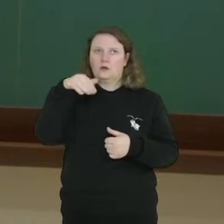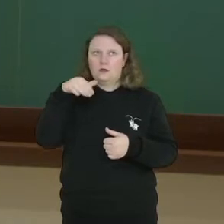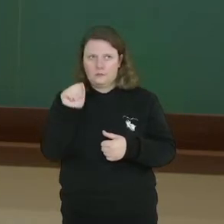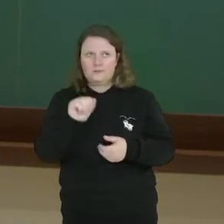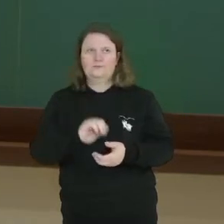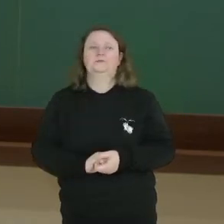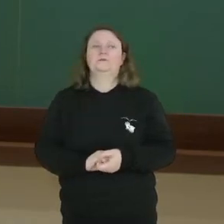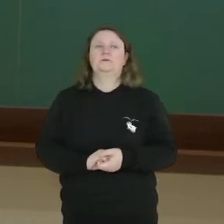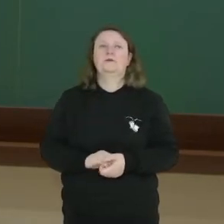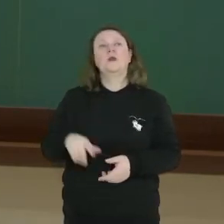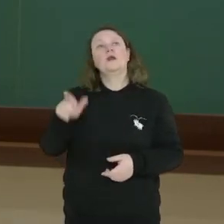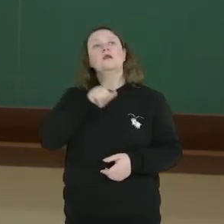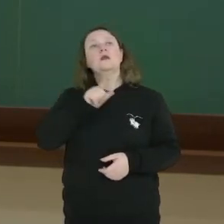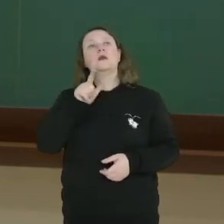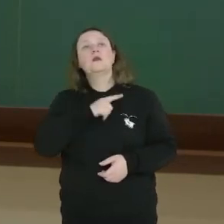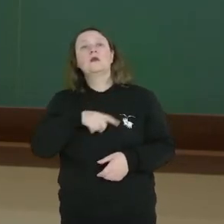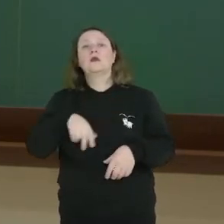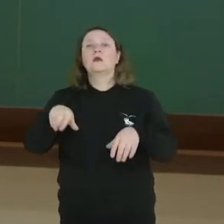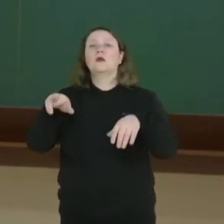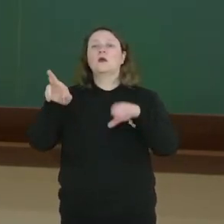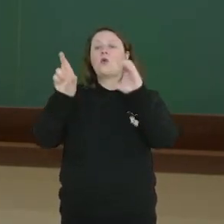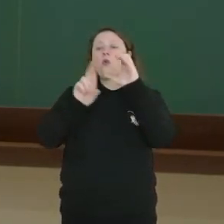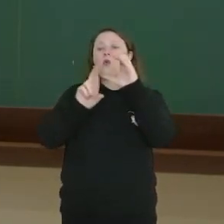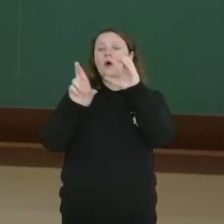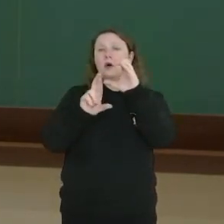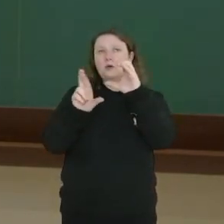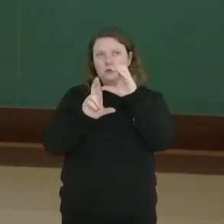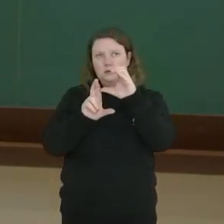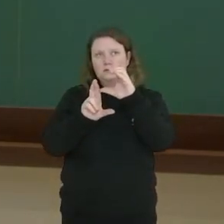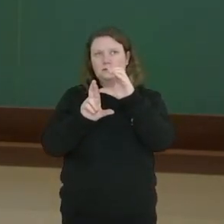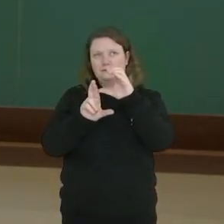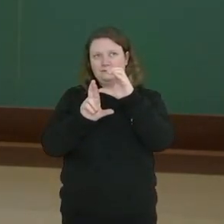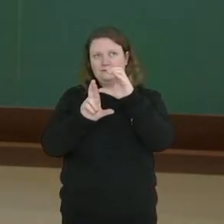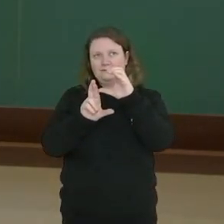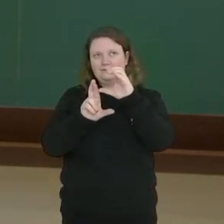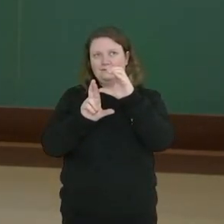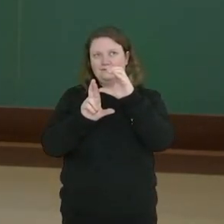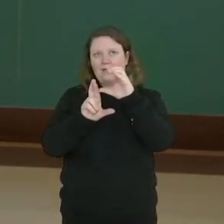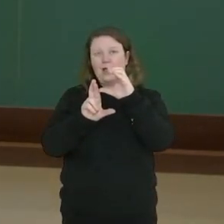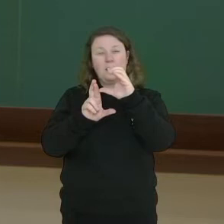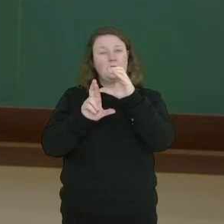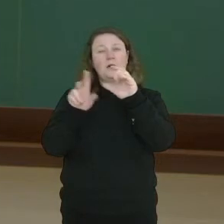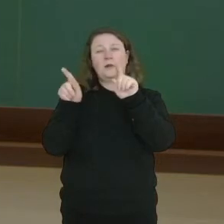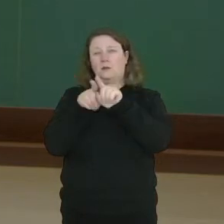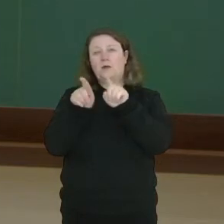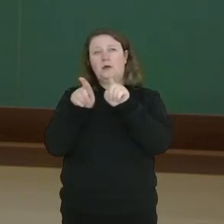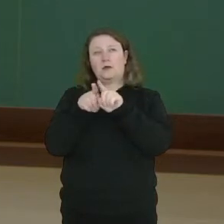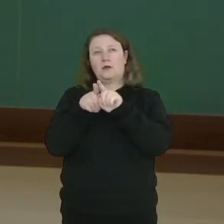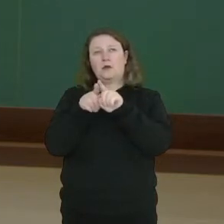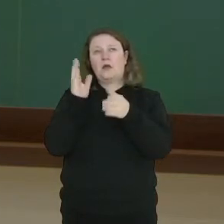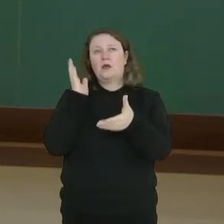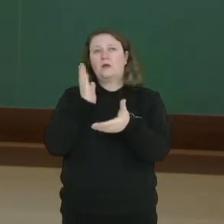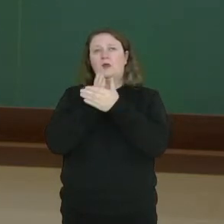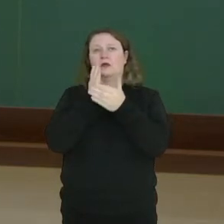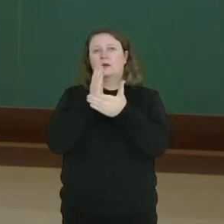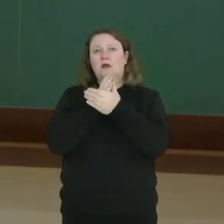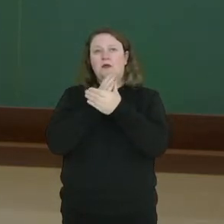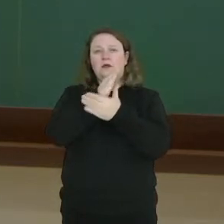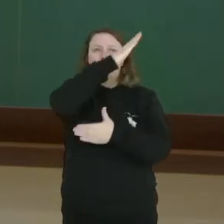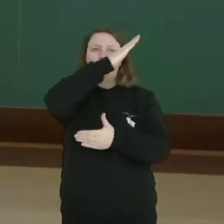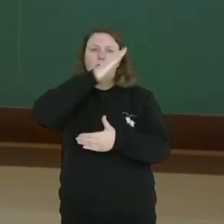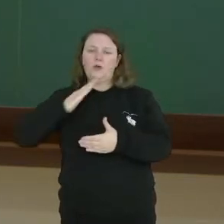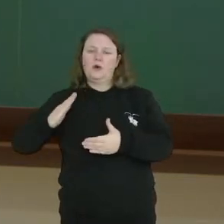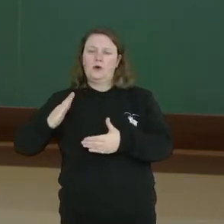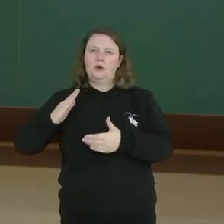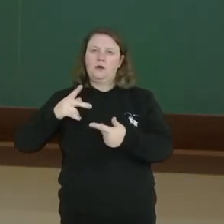bom? E nós temos R, que é a medida do raio. Raio da circunferência, né? Que acaba sendo metade da diagonal do quadrado